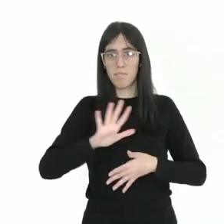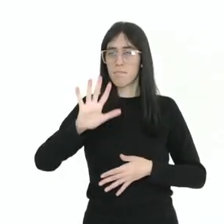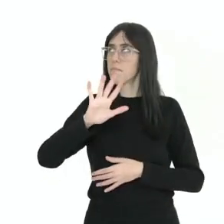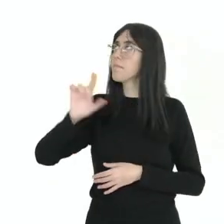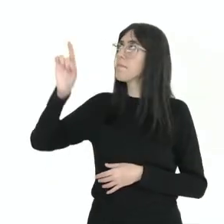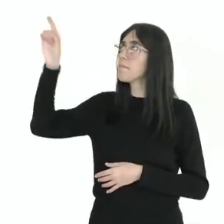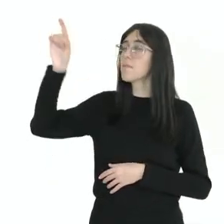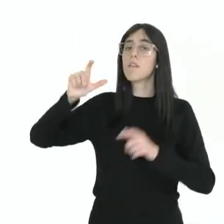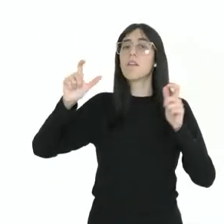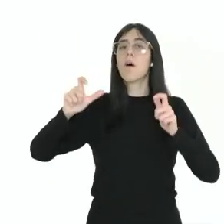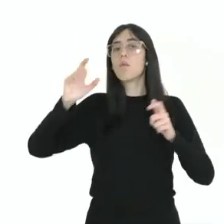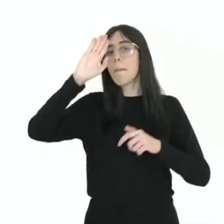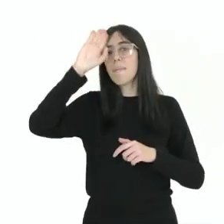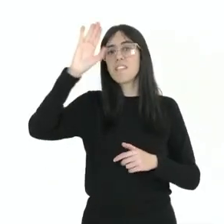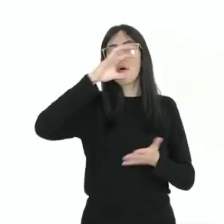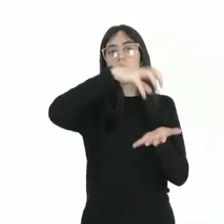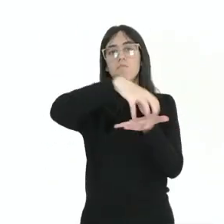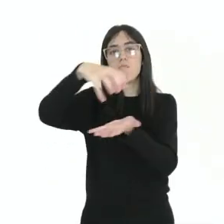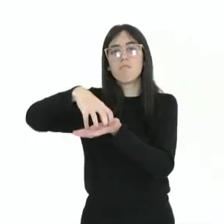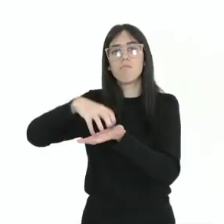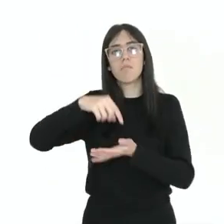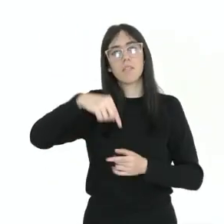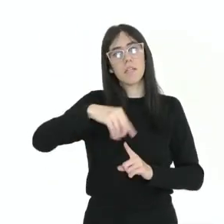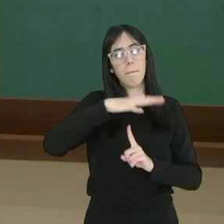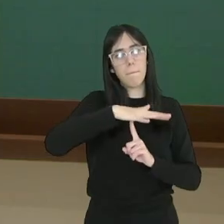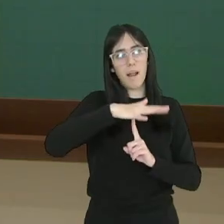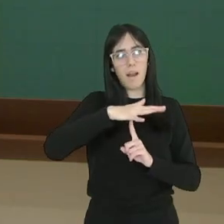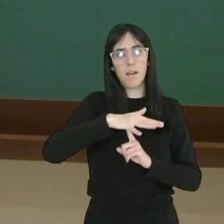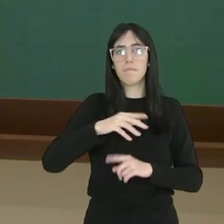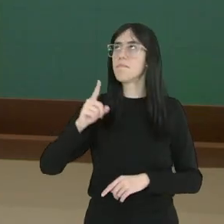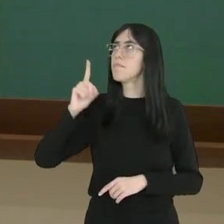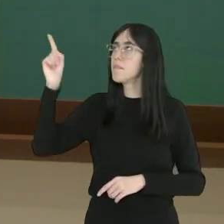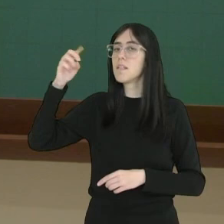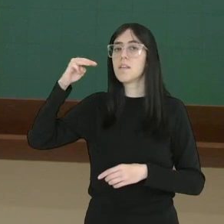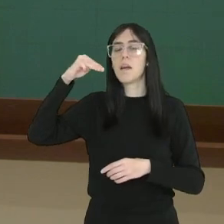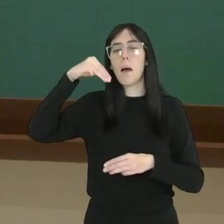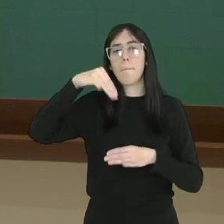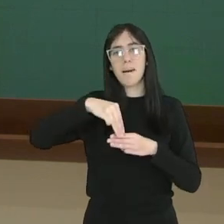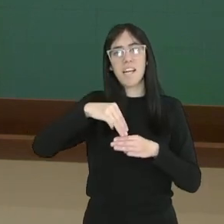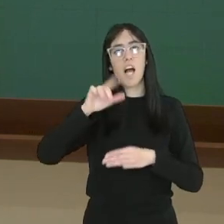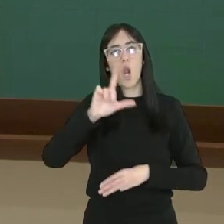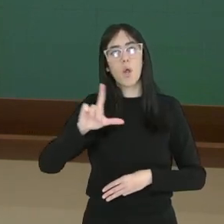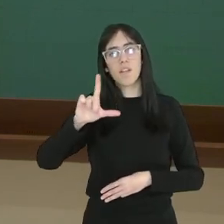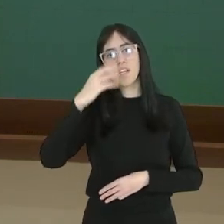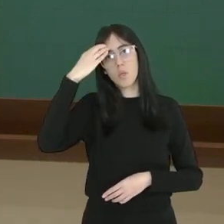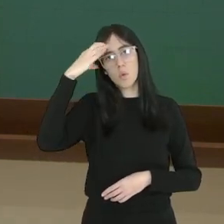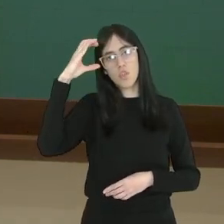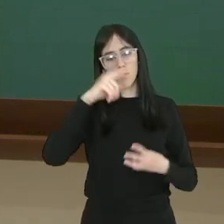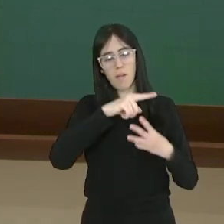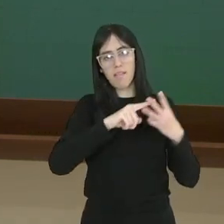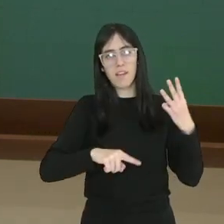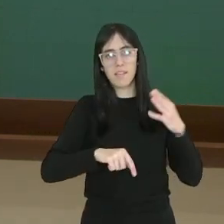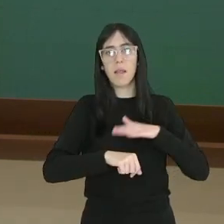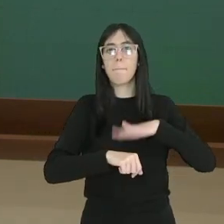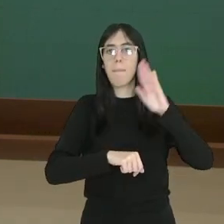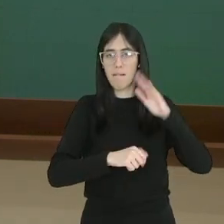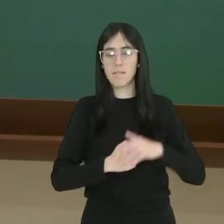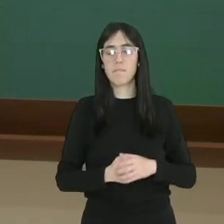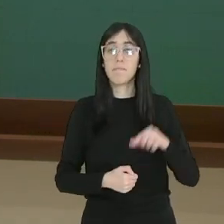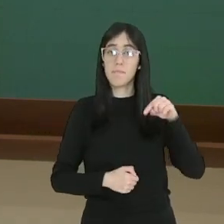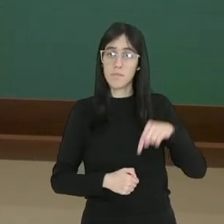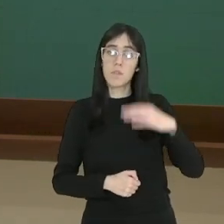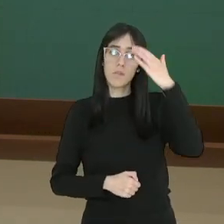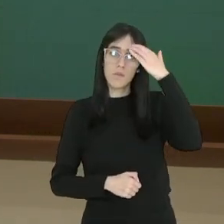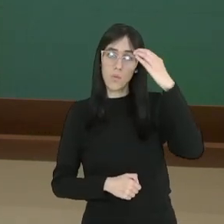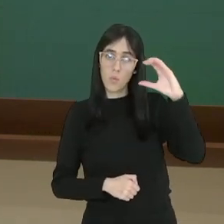principais polos de beisebol aqui no Paraná, sendo Maringá, Londrina e Curitiba. Aqui em Curitiba, vários atletas